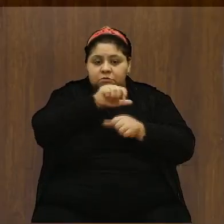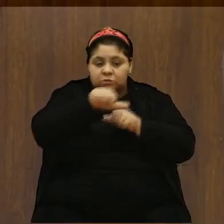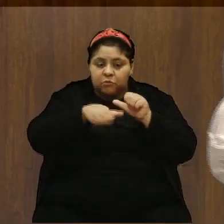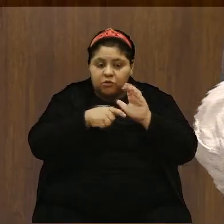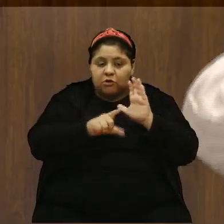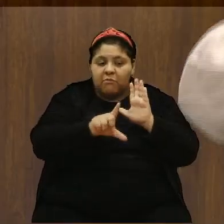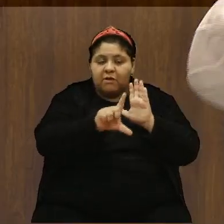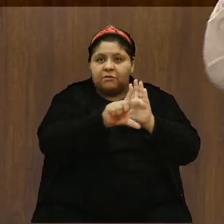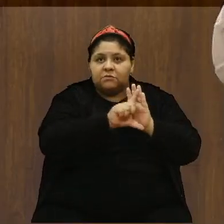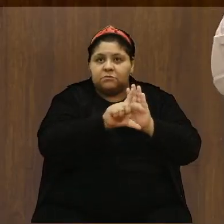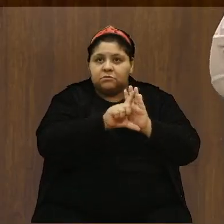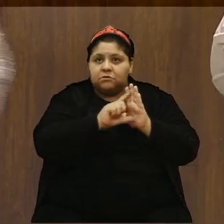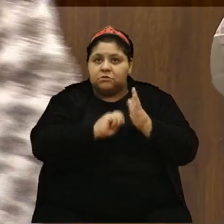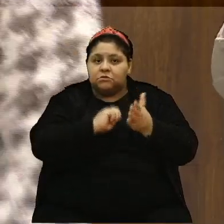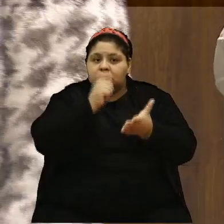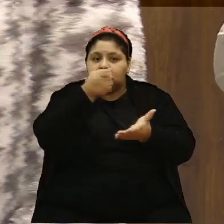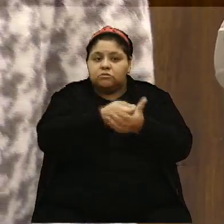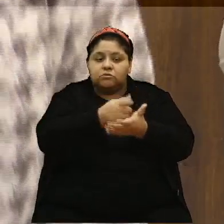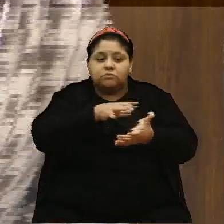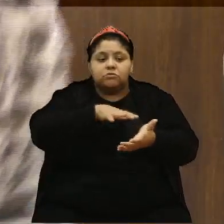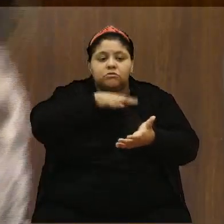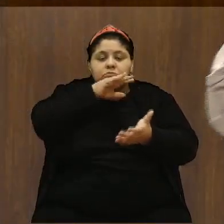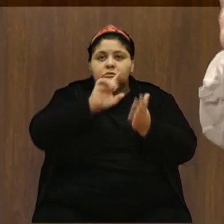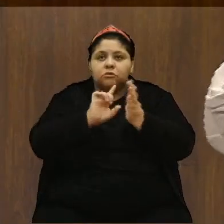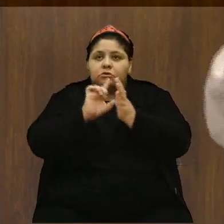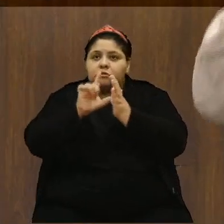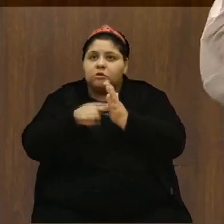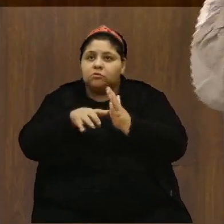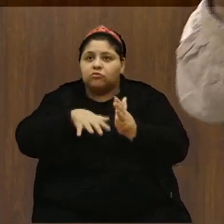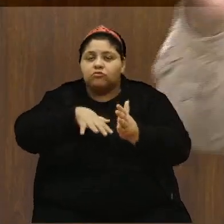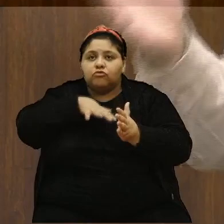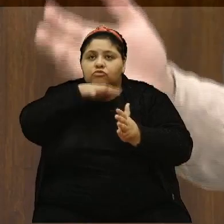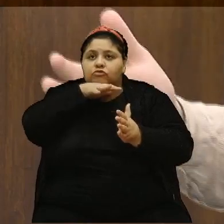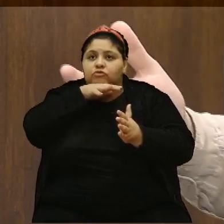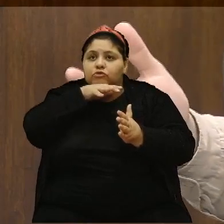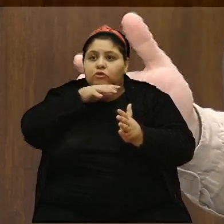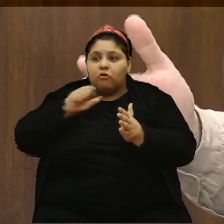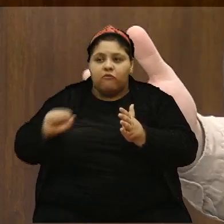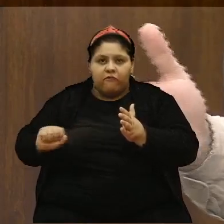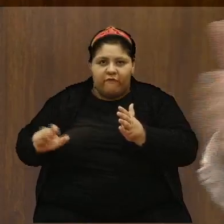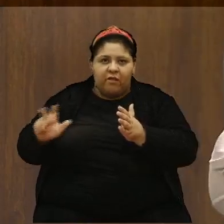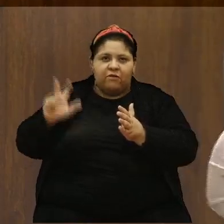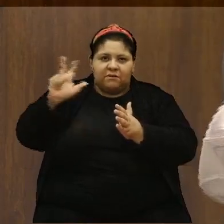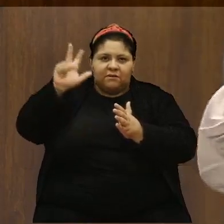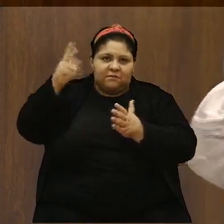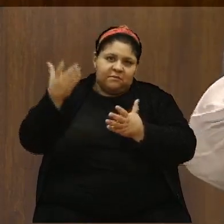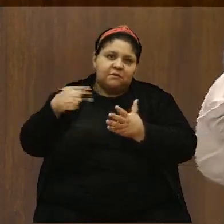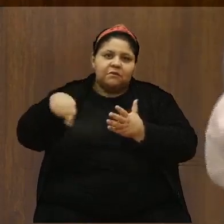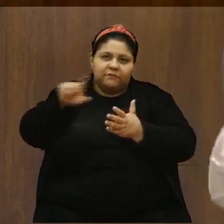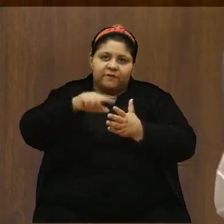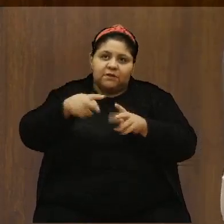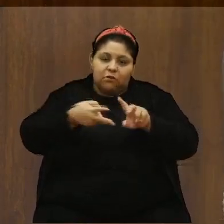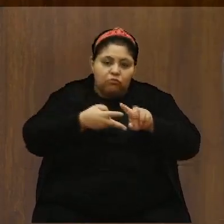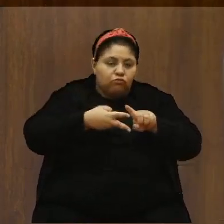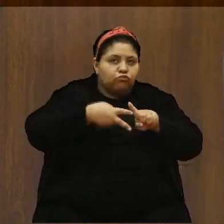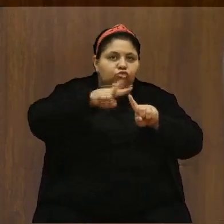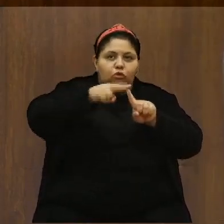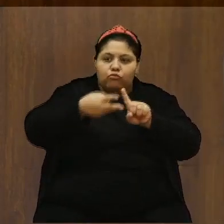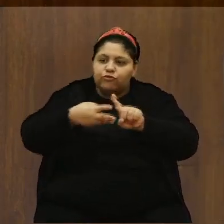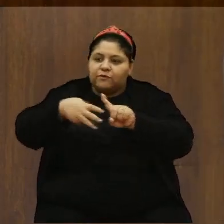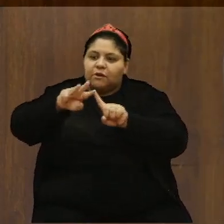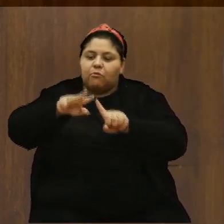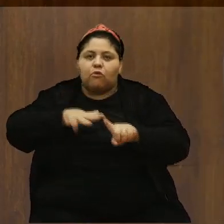lei com a aquisição de terrenos e, posteriormente, esses terrenos vão supervalorizar. Não preciso falar para o senhor, a gente vai ter o dobro, o triplo do valor do